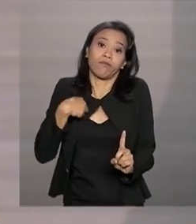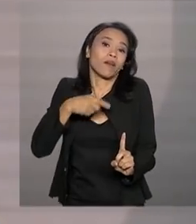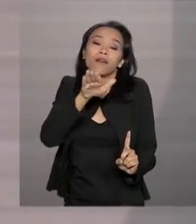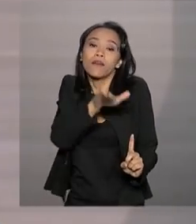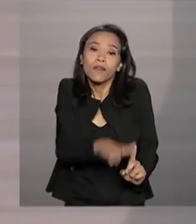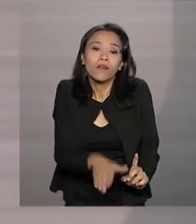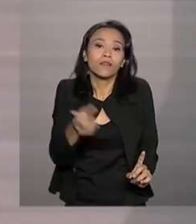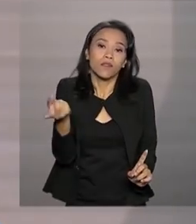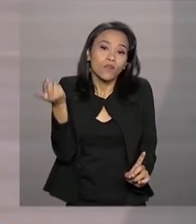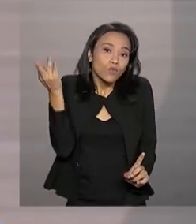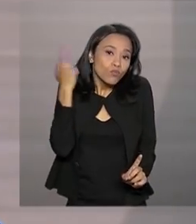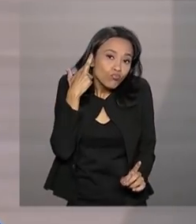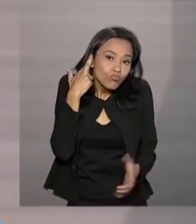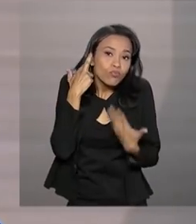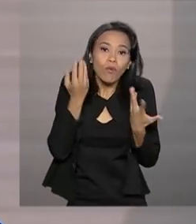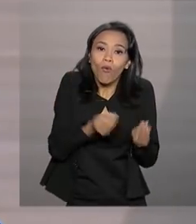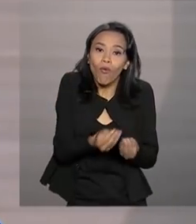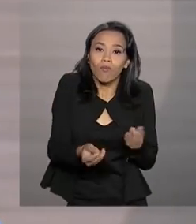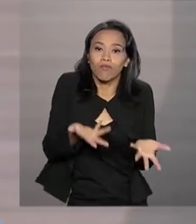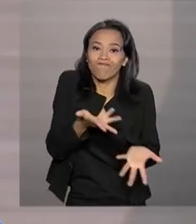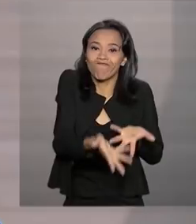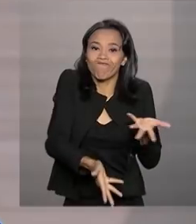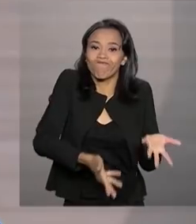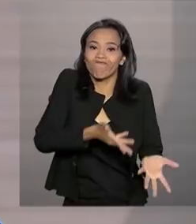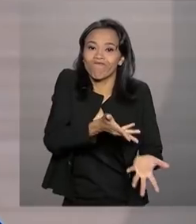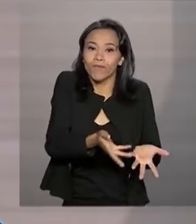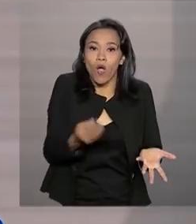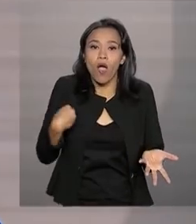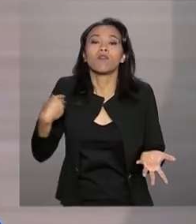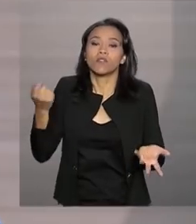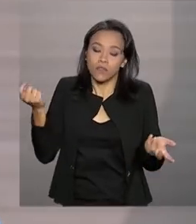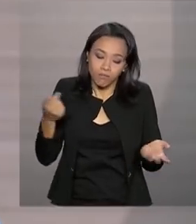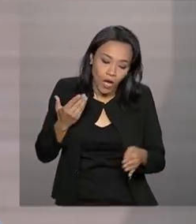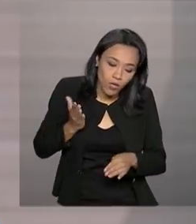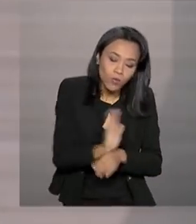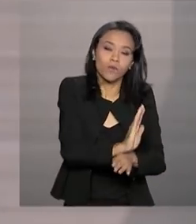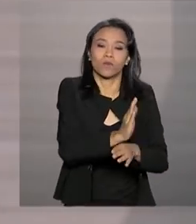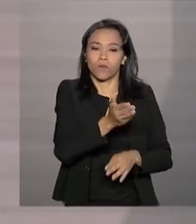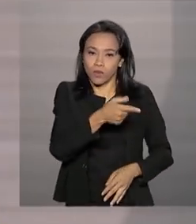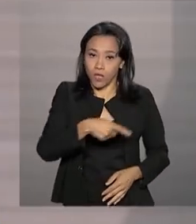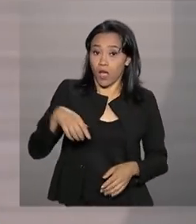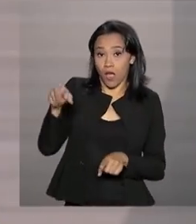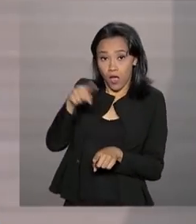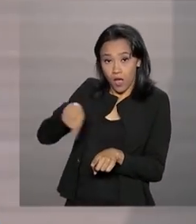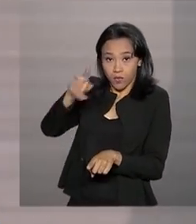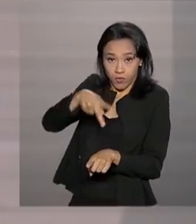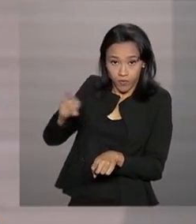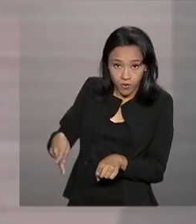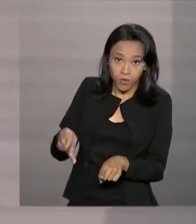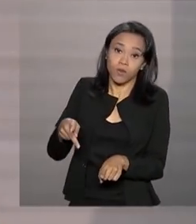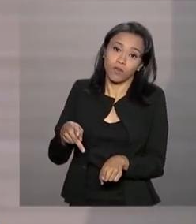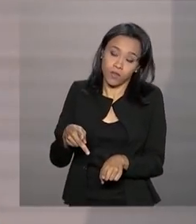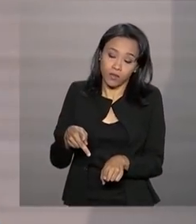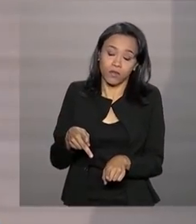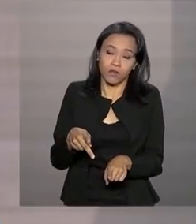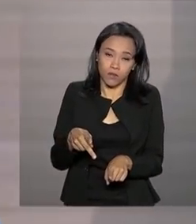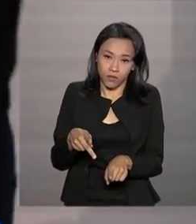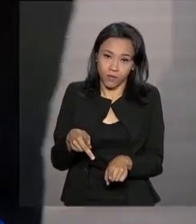e nós poderíamos dar uma ajuda nesse sentido. As professoras se sentiram